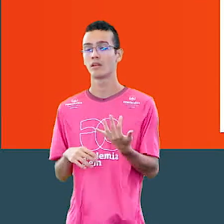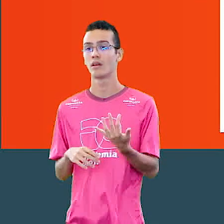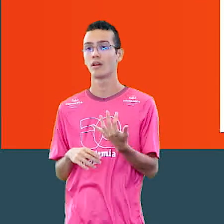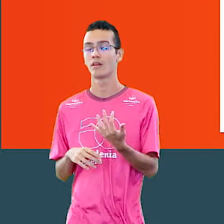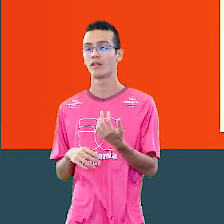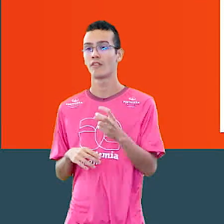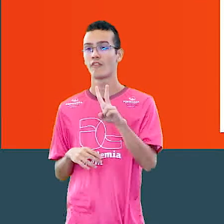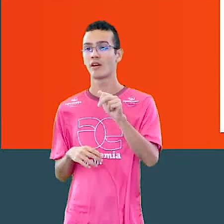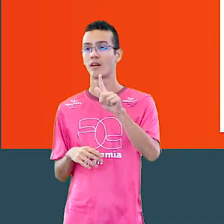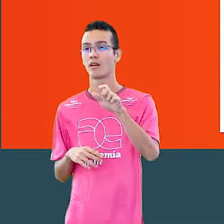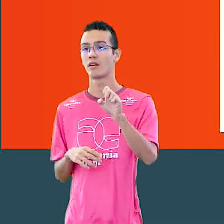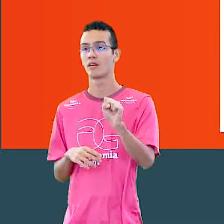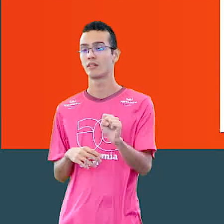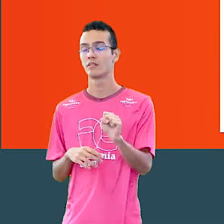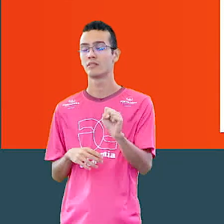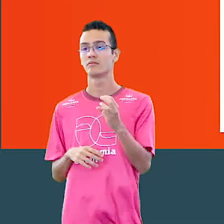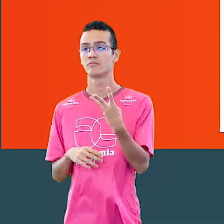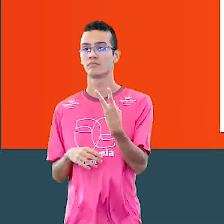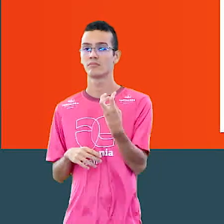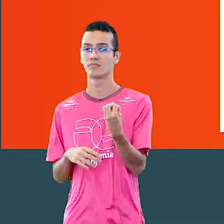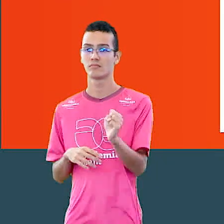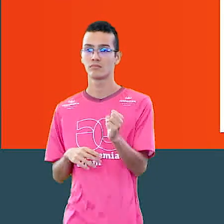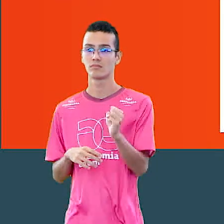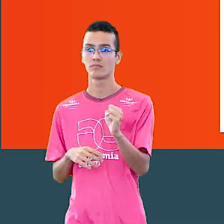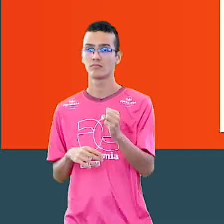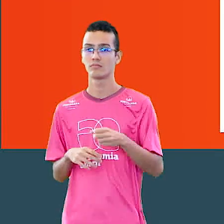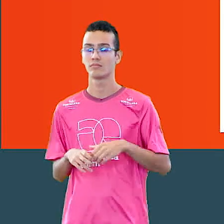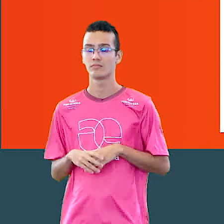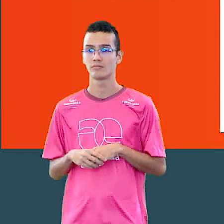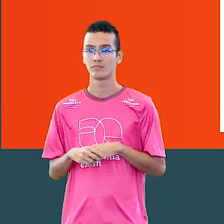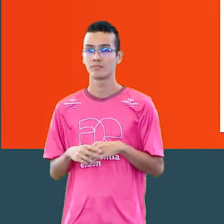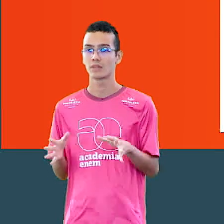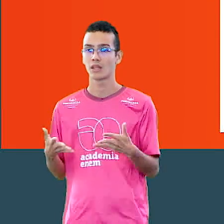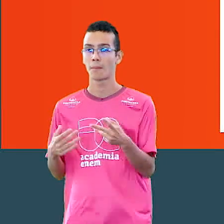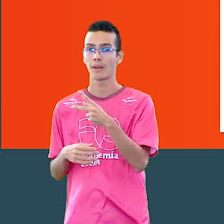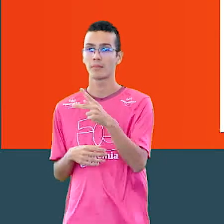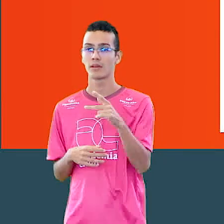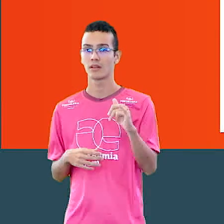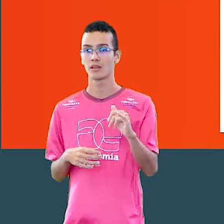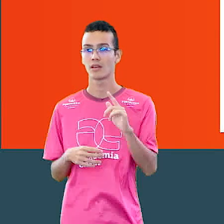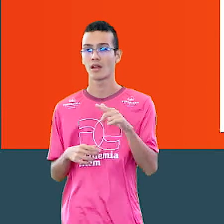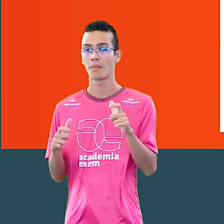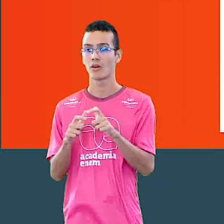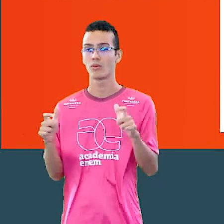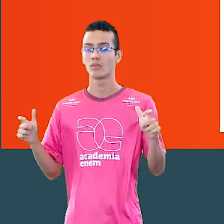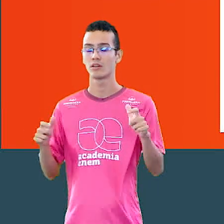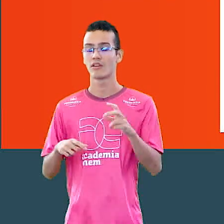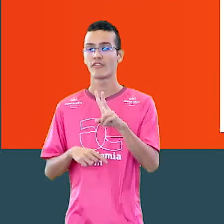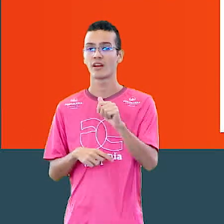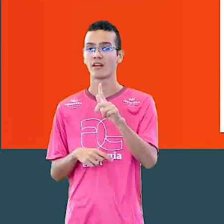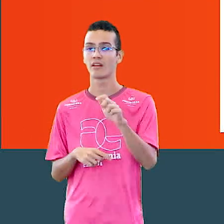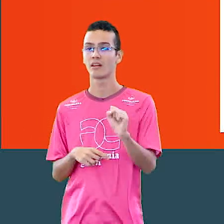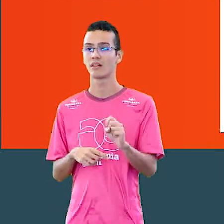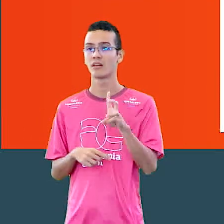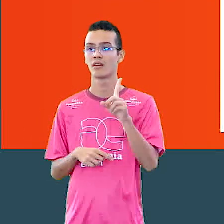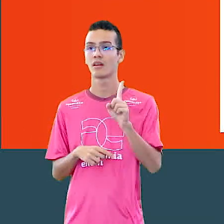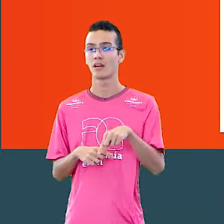38 vagas. Então, PPI é o maior número de vagas, é para PPI. O que é PPI,